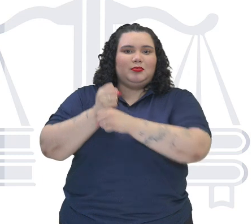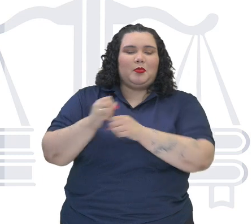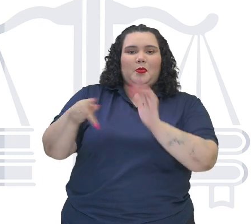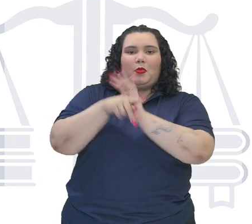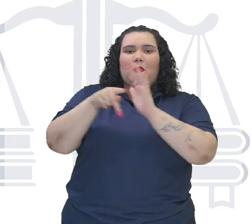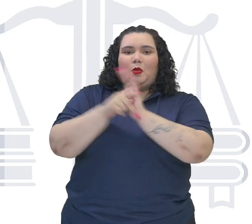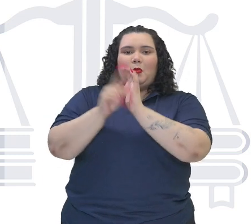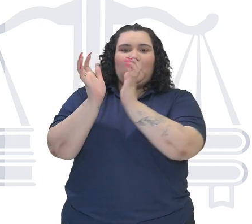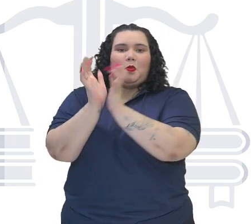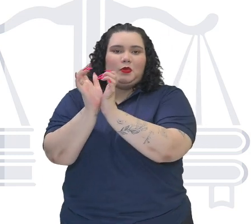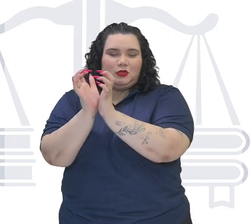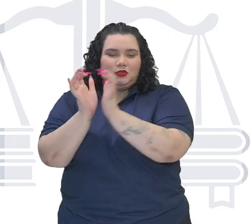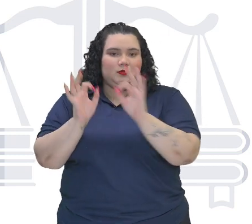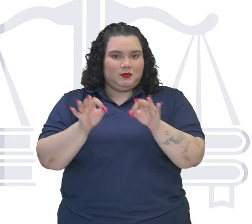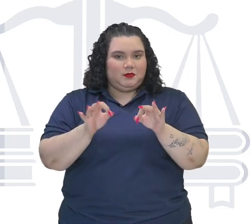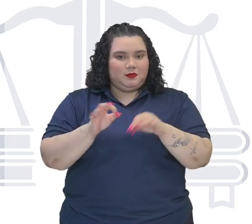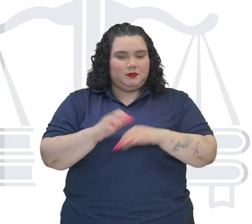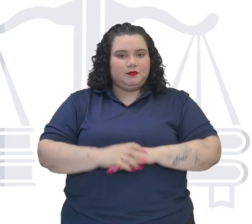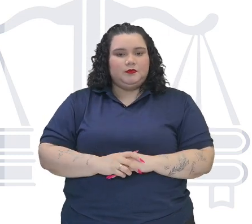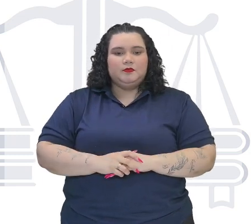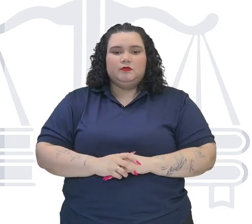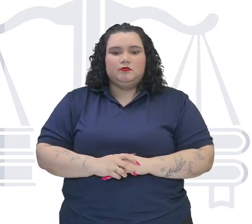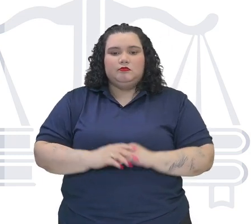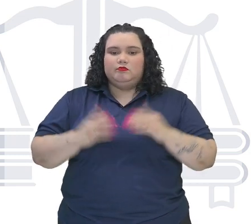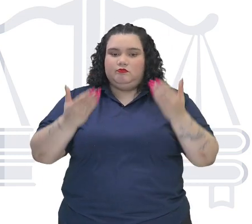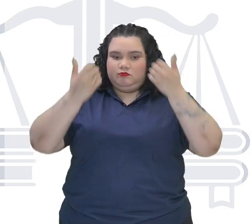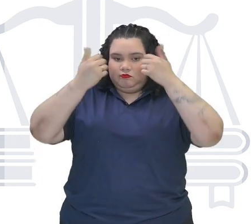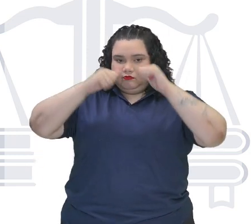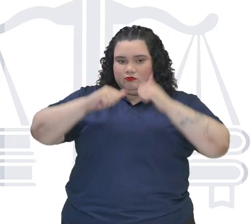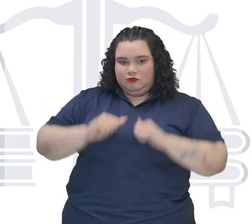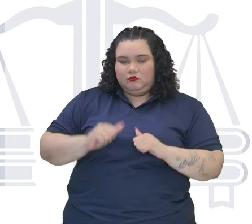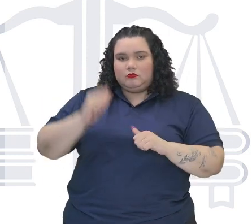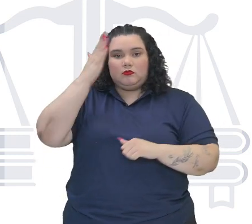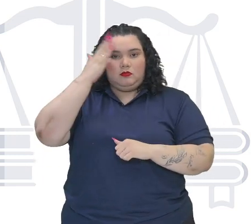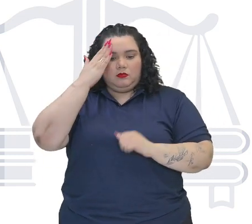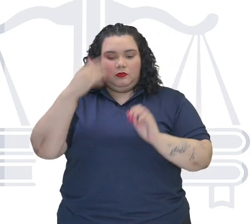foi empregado. Se autoavaliar, né? Julgar as suas